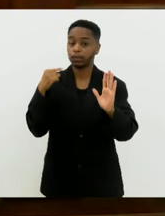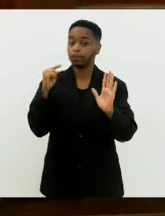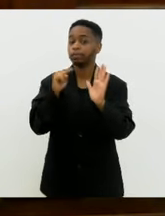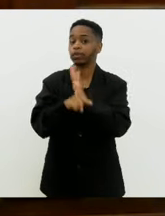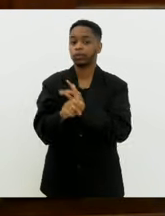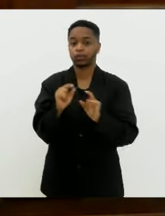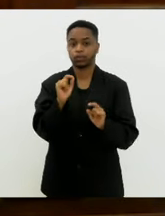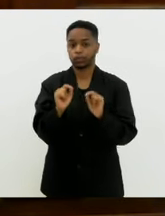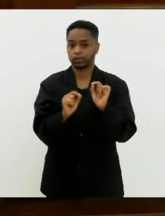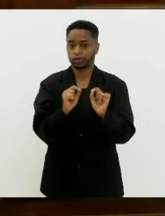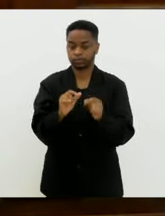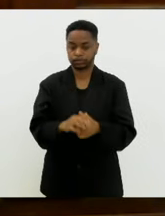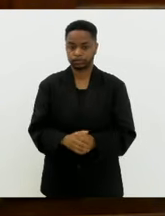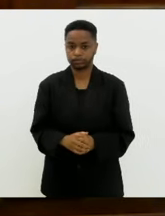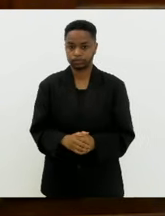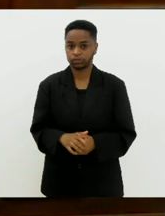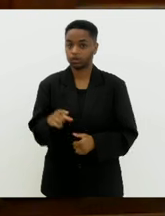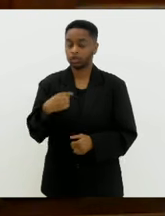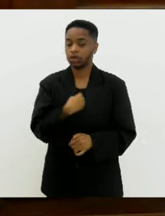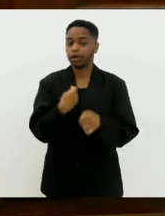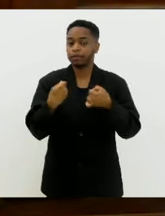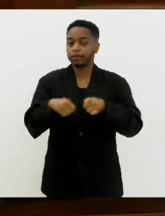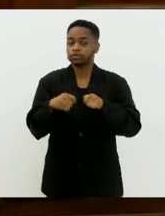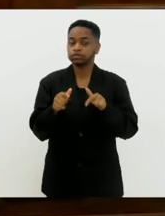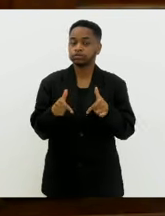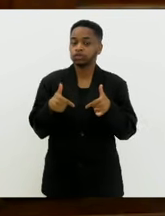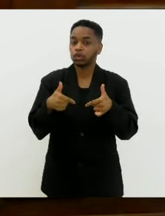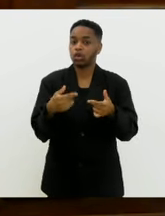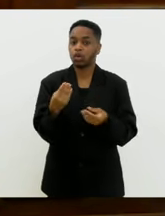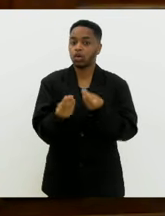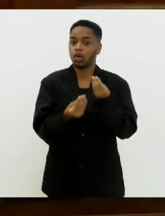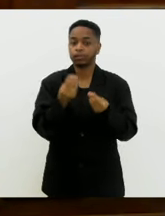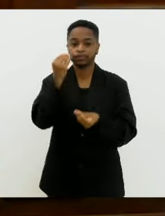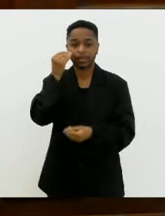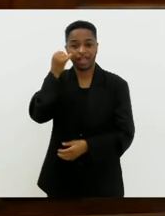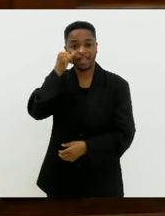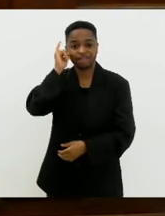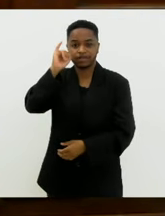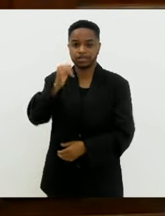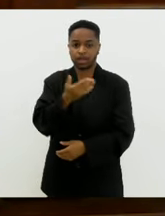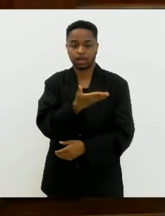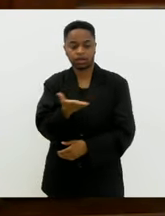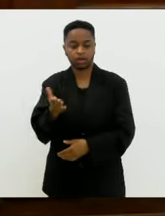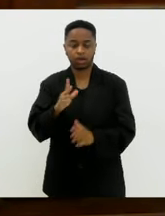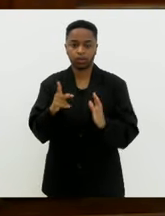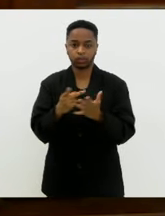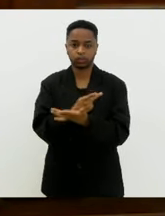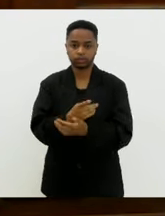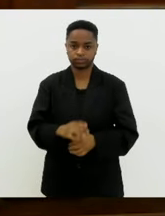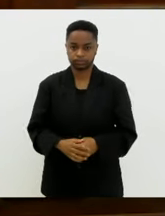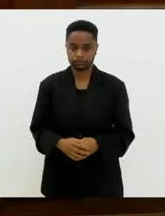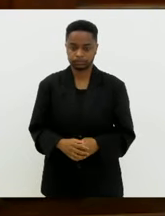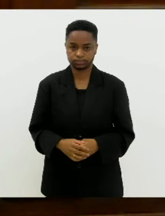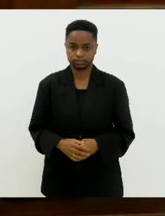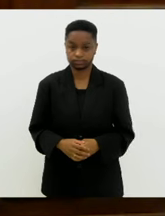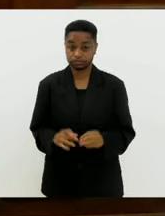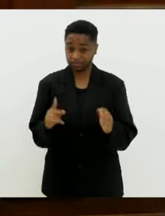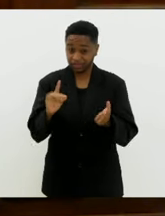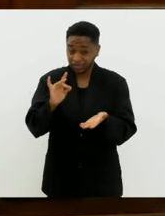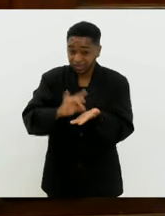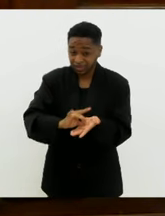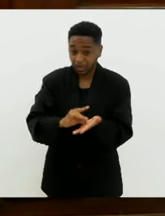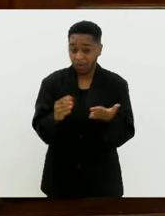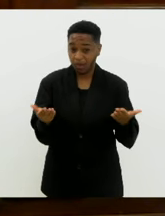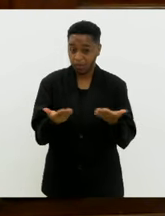nobre, o que devemos fazer para evitar tudo isso? Na realidade, hoje, nós